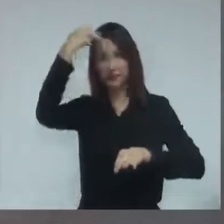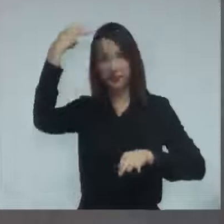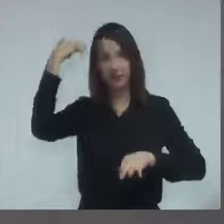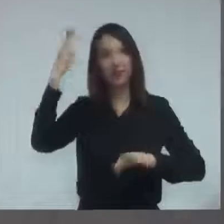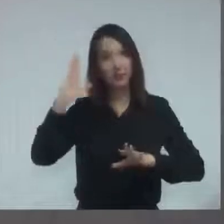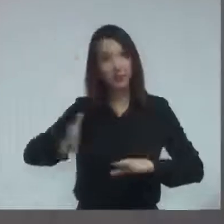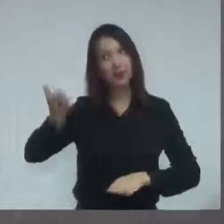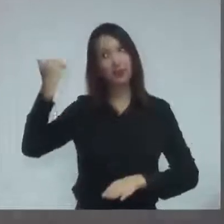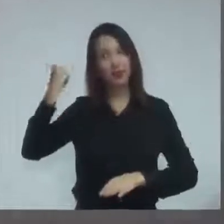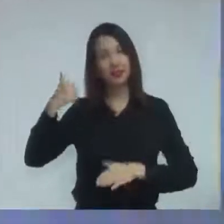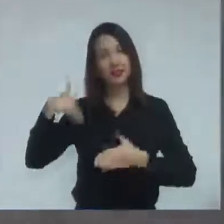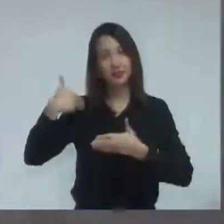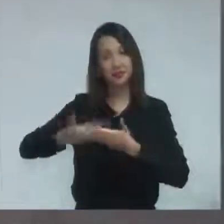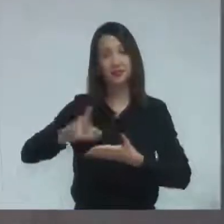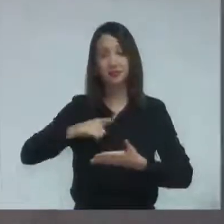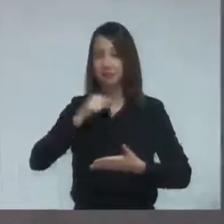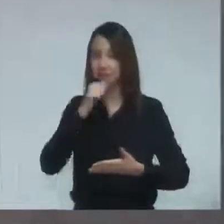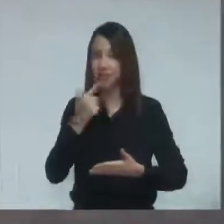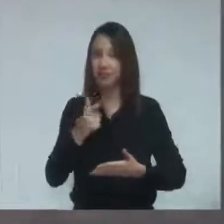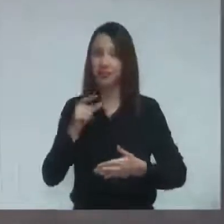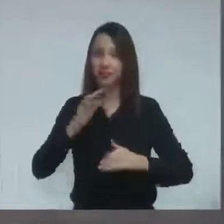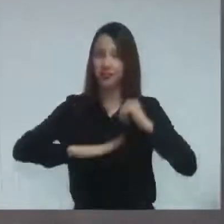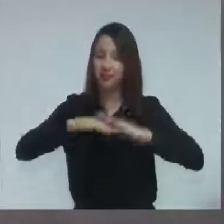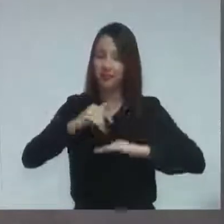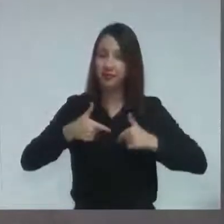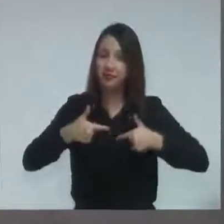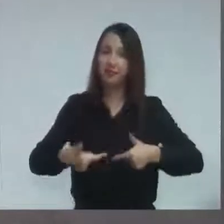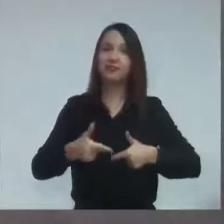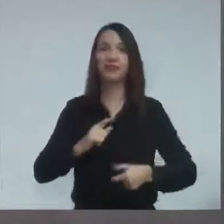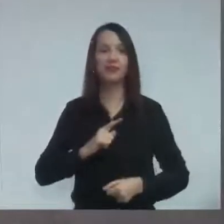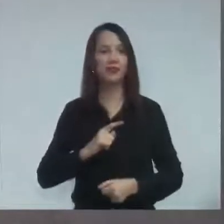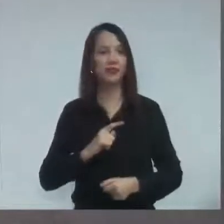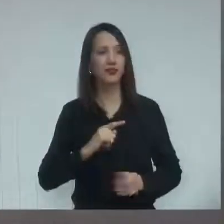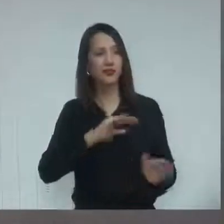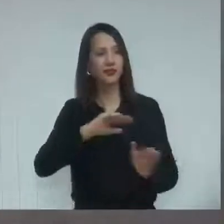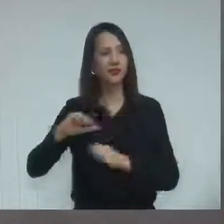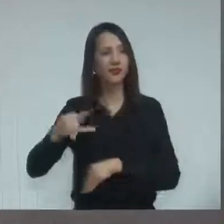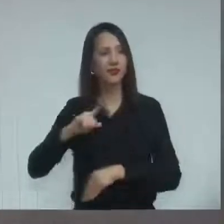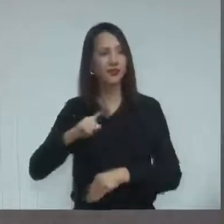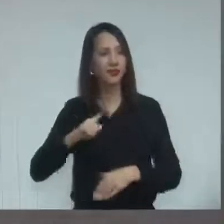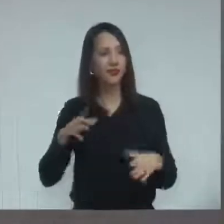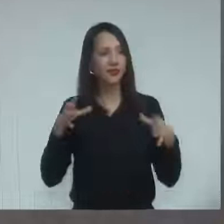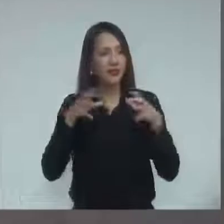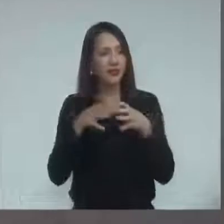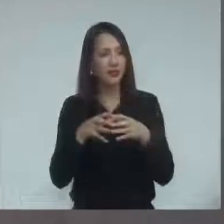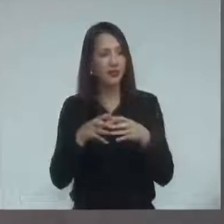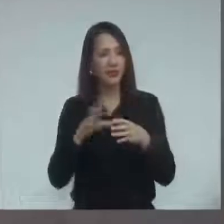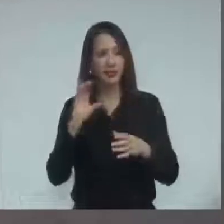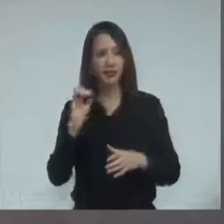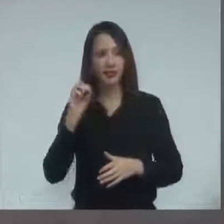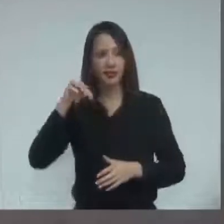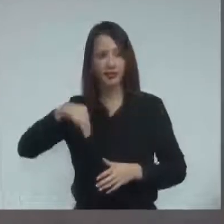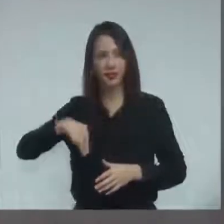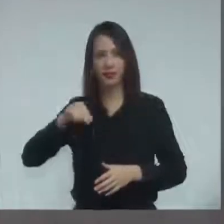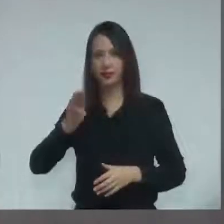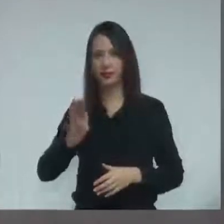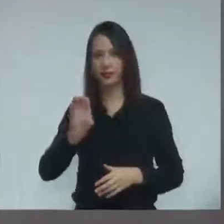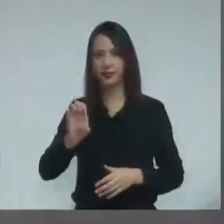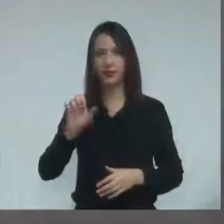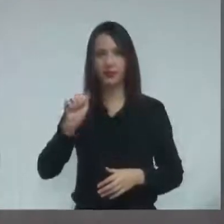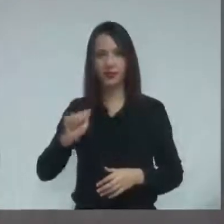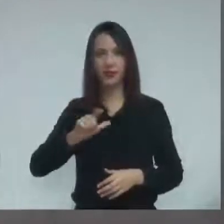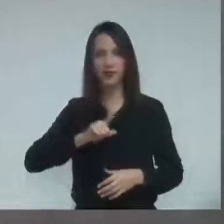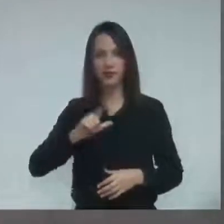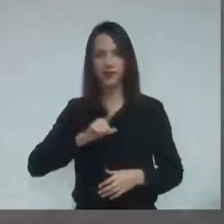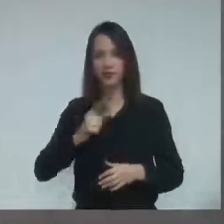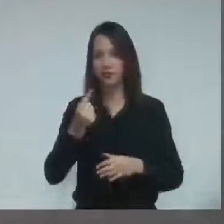E os fundos do Conbé são fundos públicos, né? Eu não tenho acompanhado as reuniões, mas quando a gente preparou a lei, na verdade, garante que esse